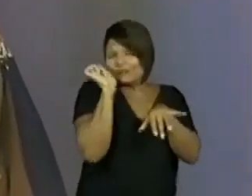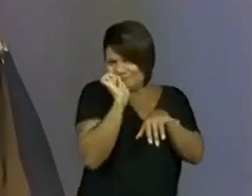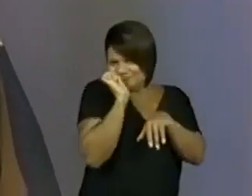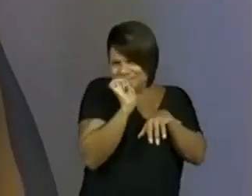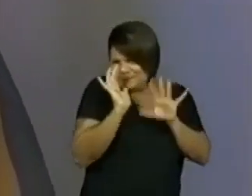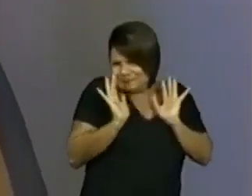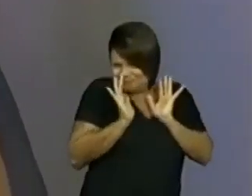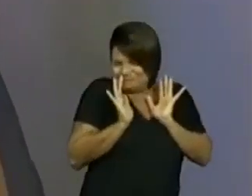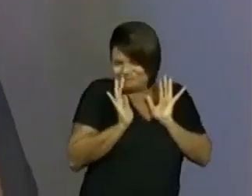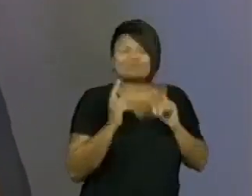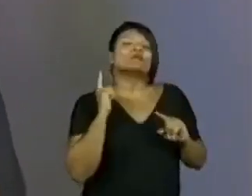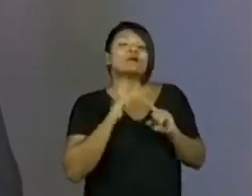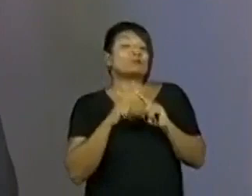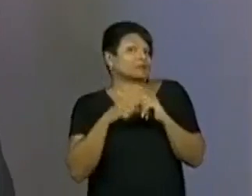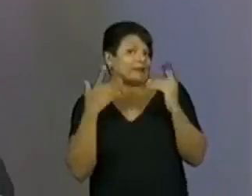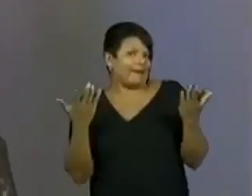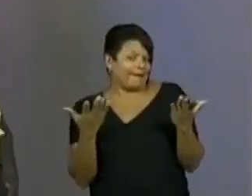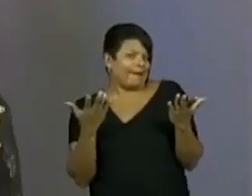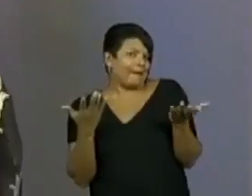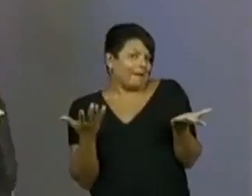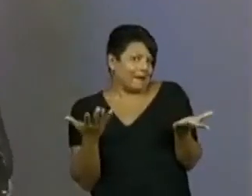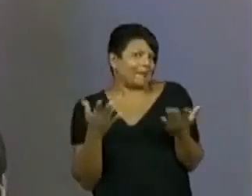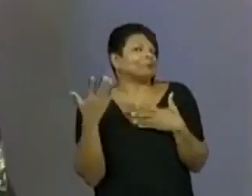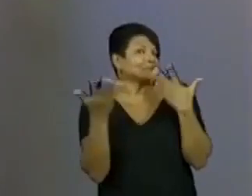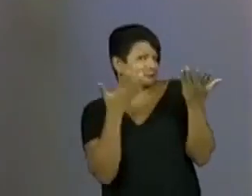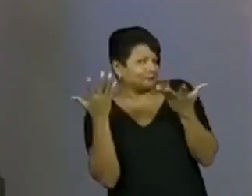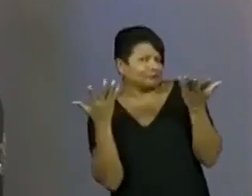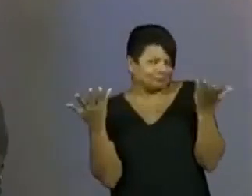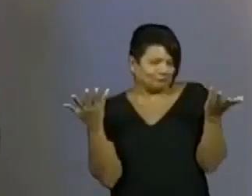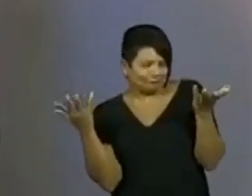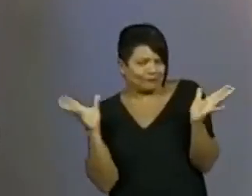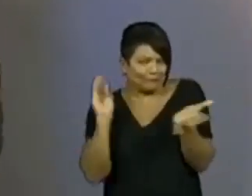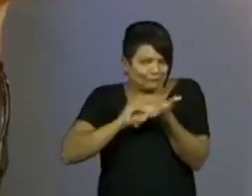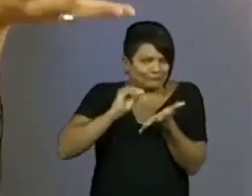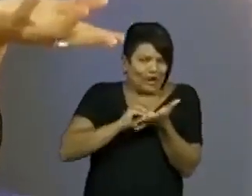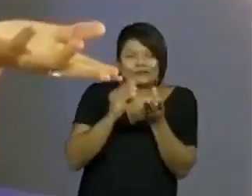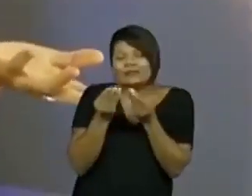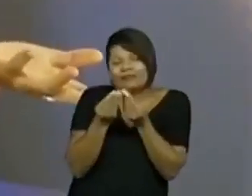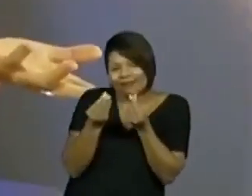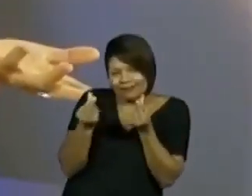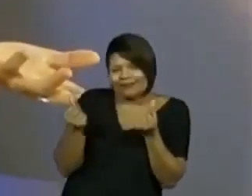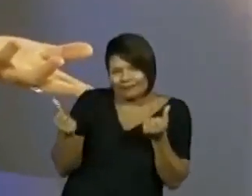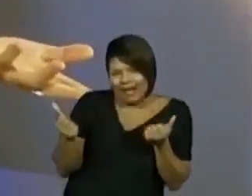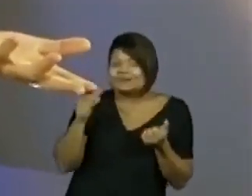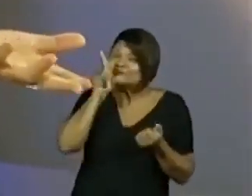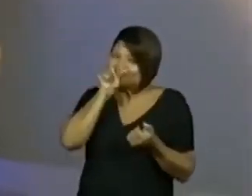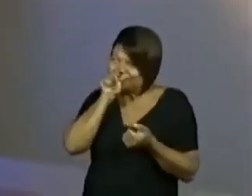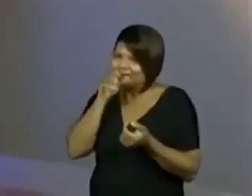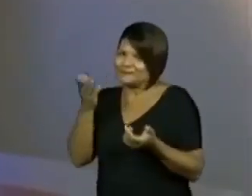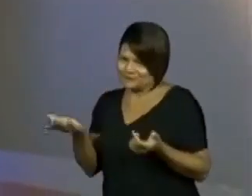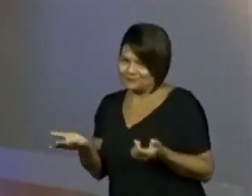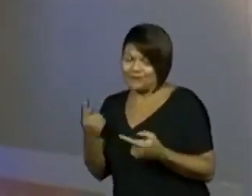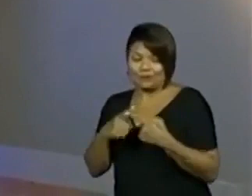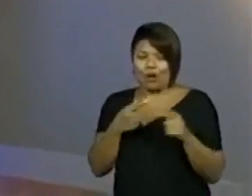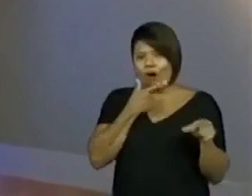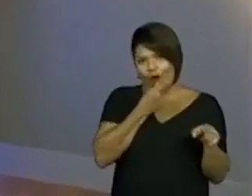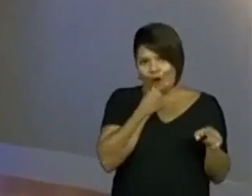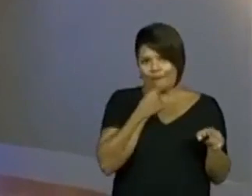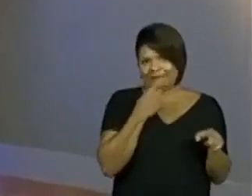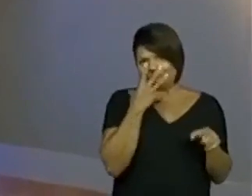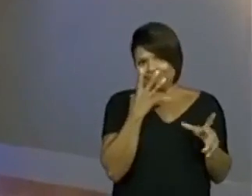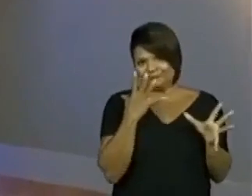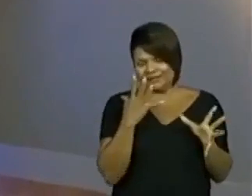companheiro. Afinal, minha gente, faltava delicadeza aos pássaros. Então ela criou